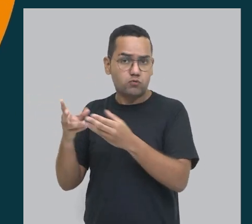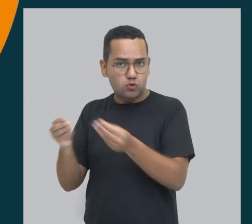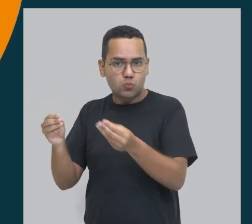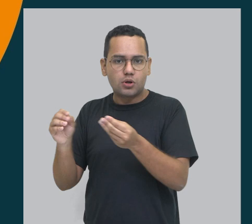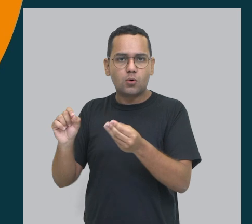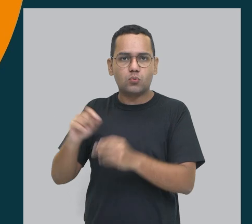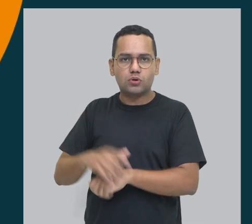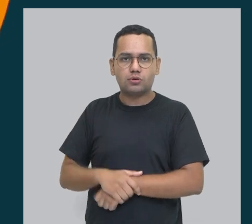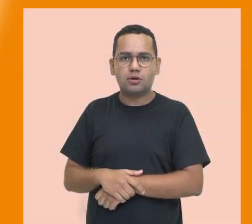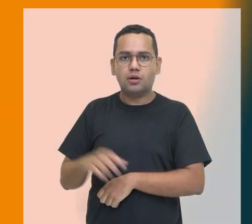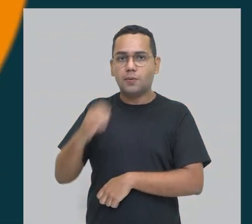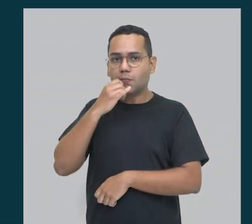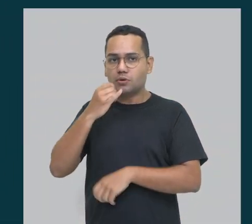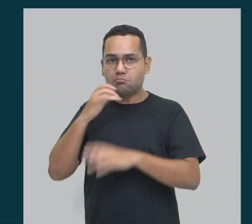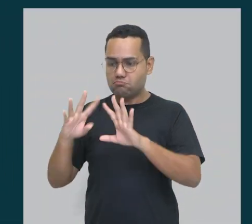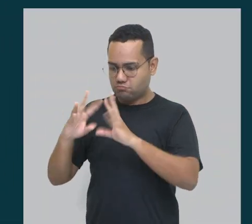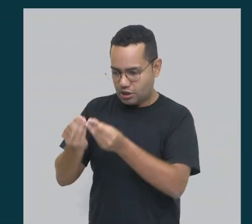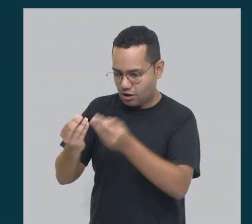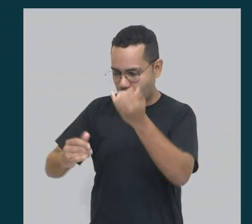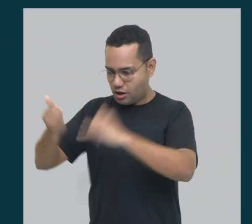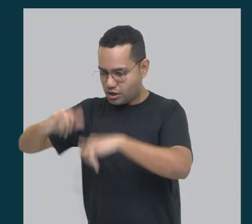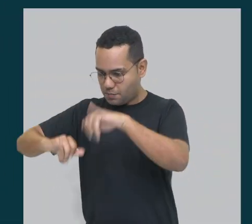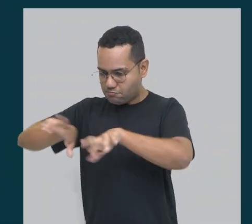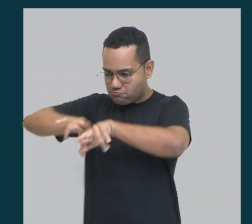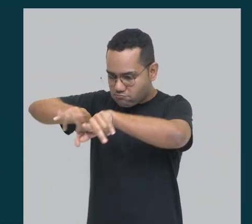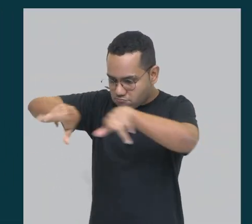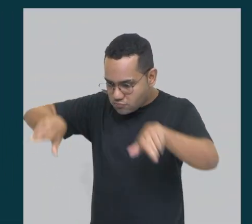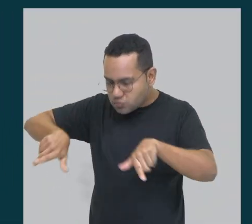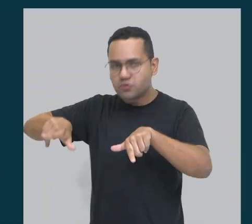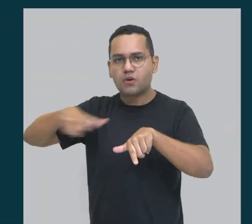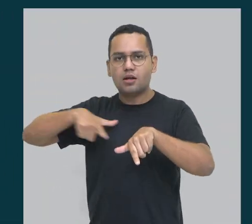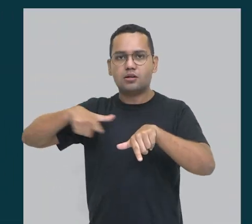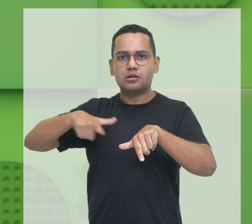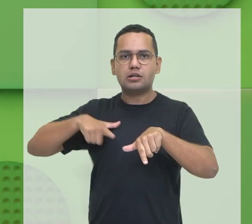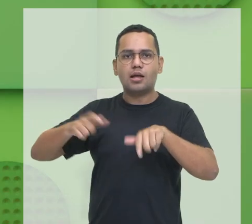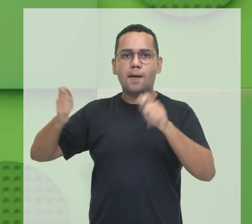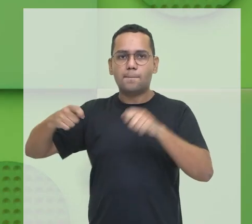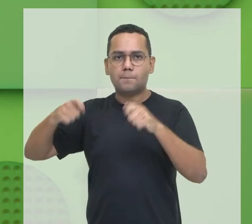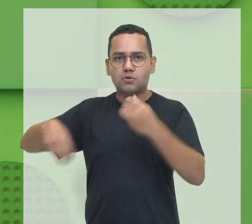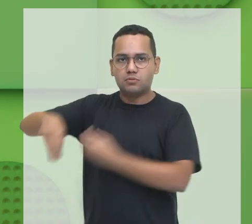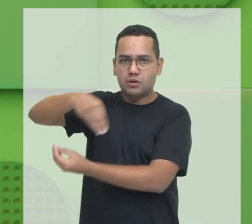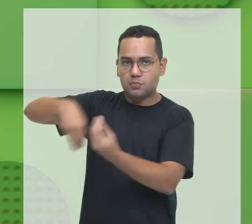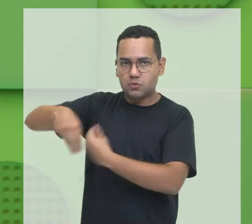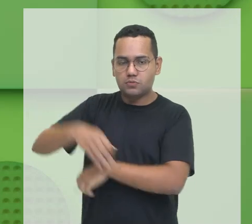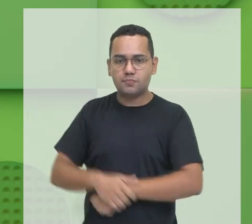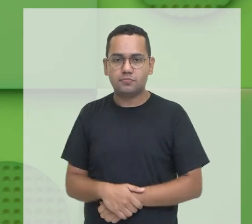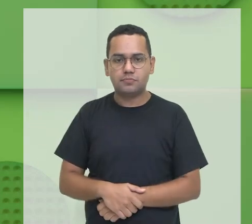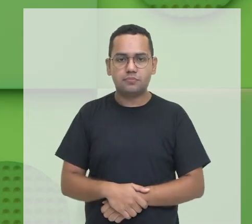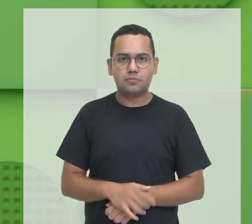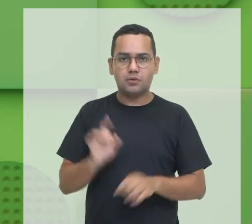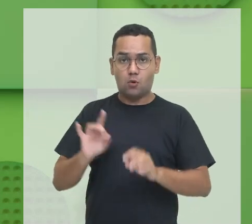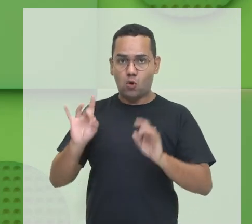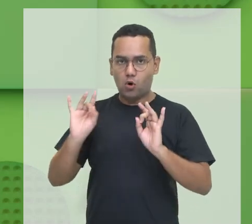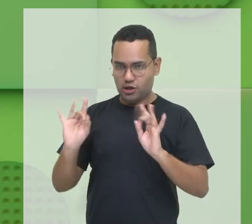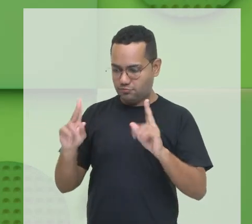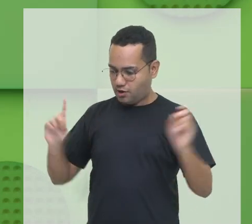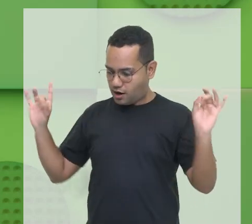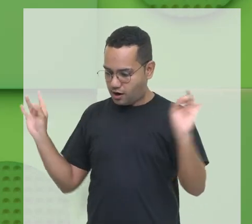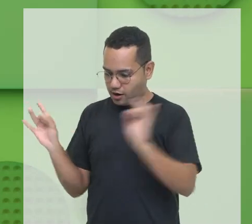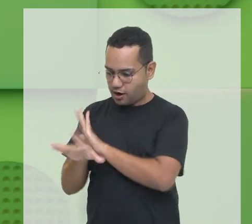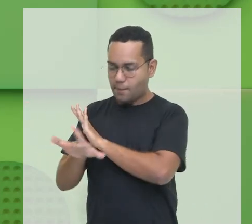quando a estrela queimar todos os elementos químicos, quando ela terminar o processo de fusão nuclear.